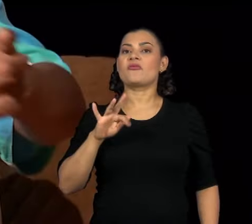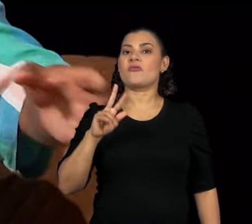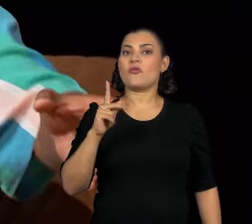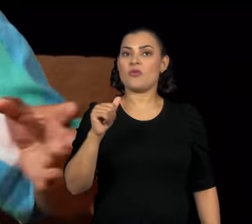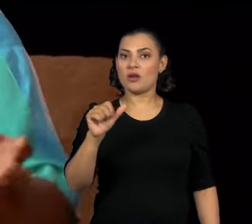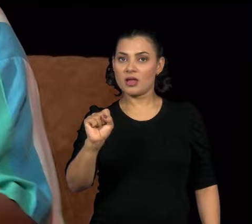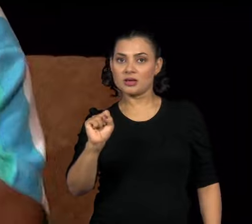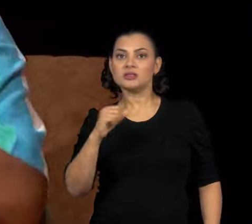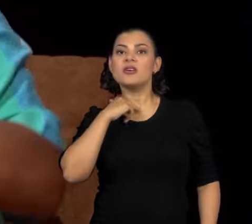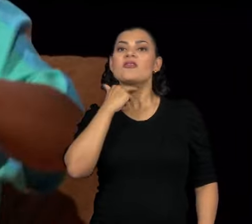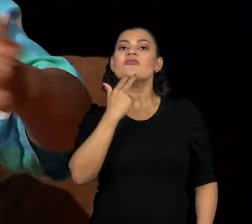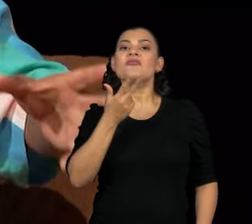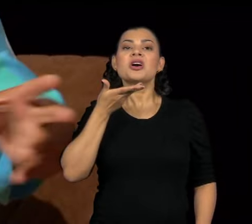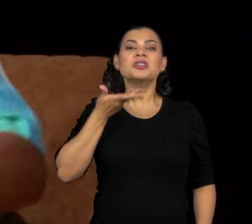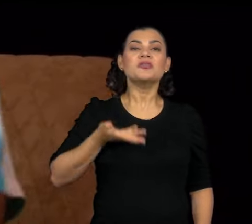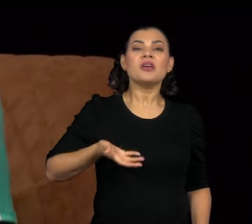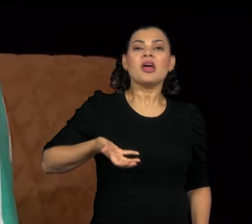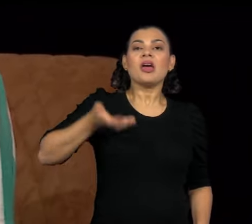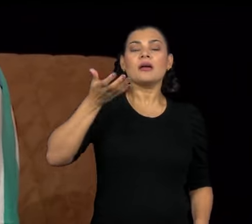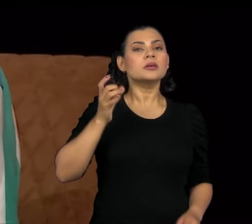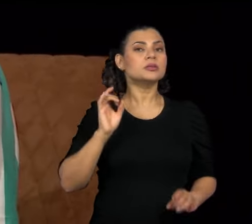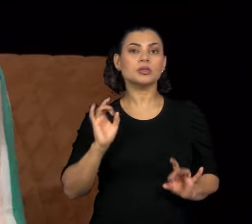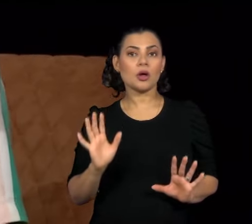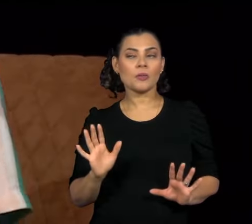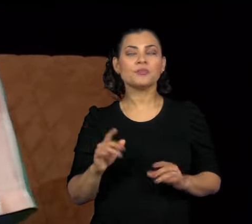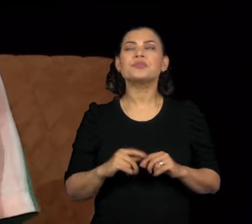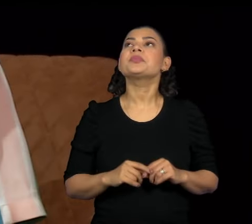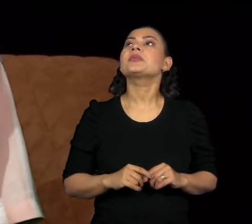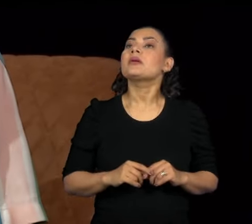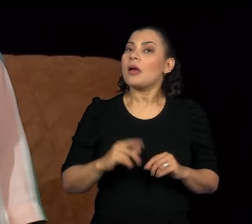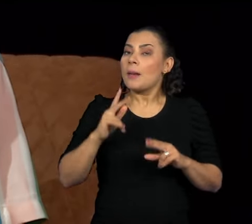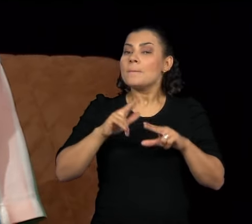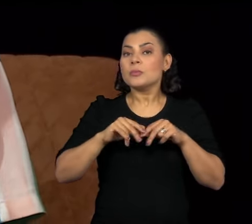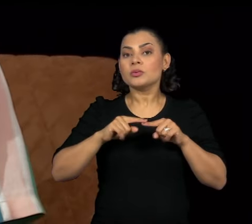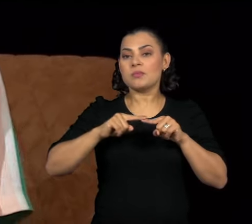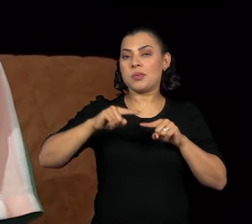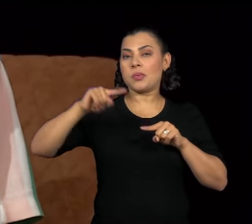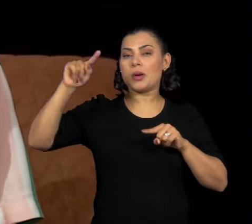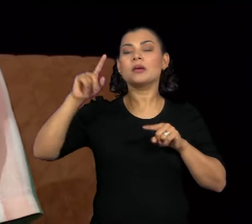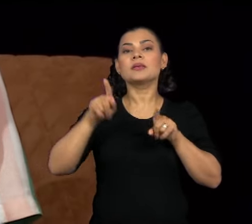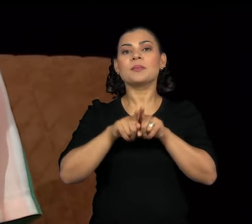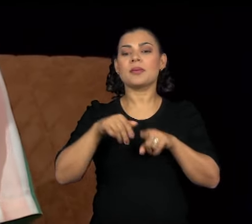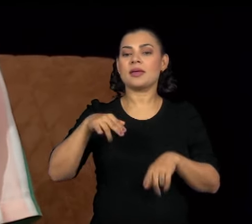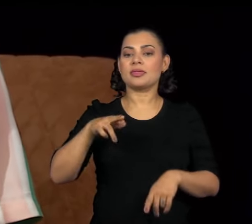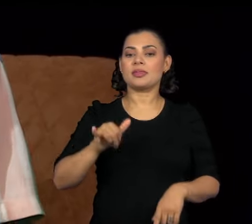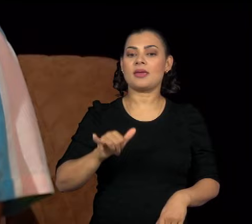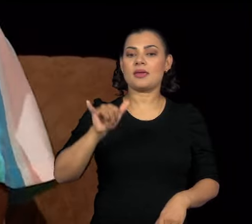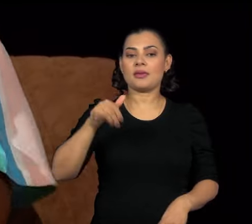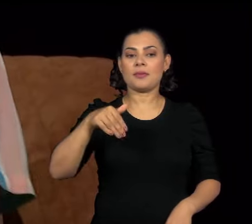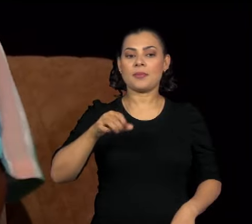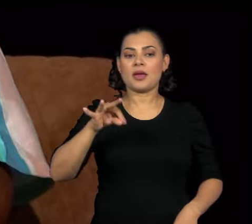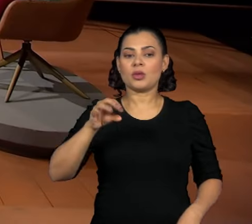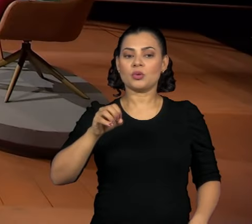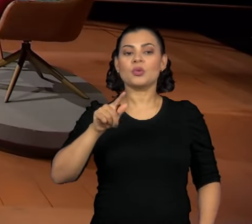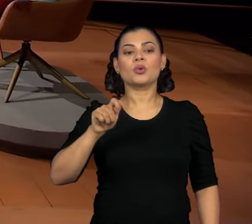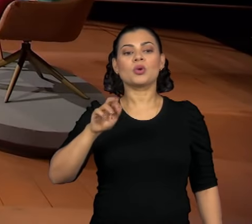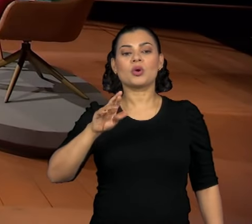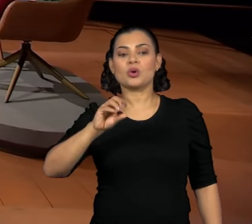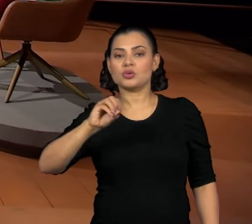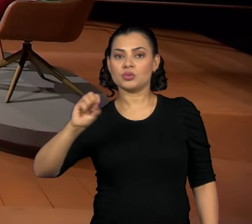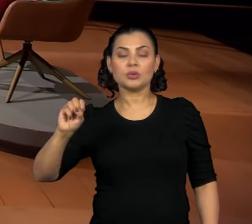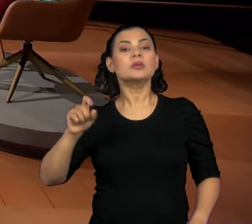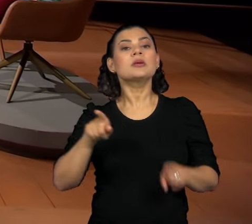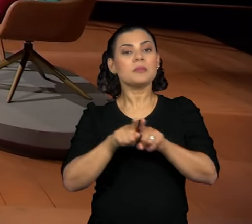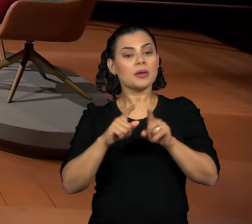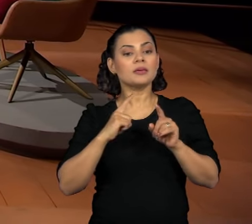me tell. E tal, e música de, que imitava nem Mato Grosso, nos Secos e Molhados, né? Um grito de